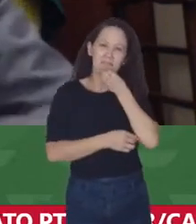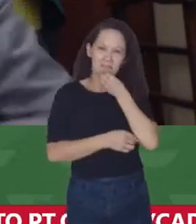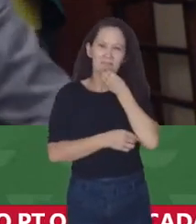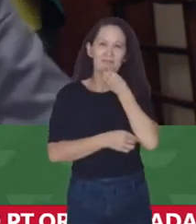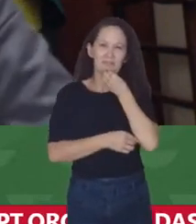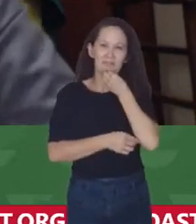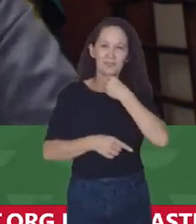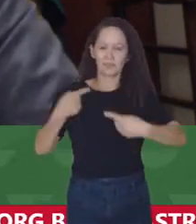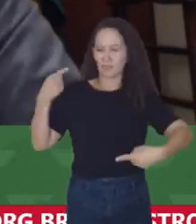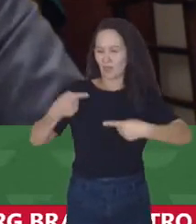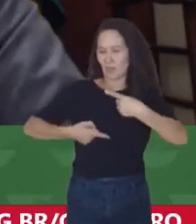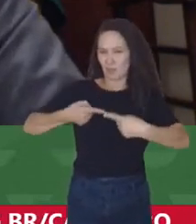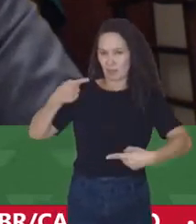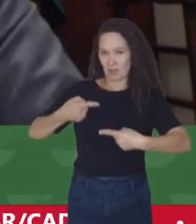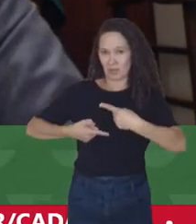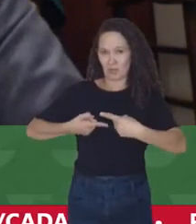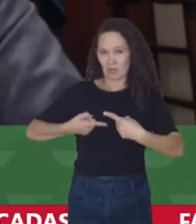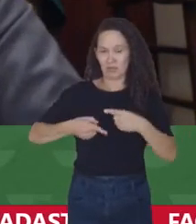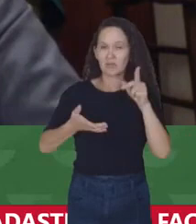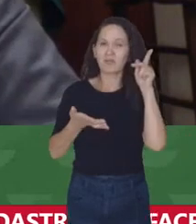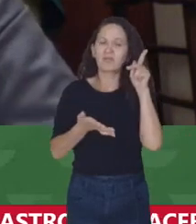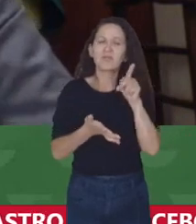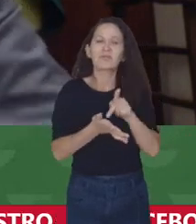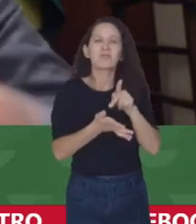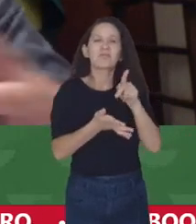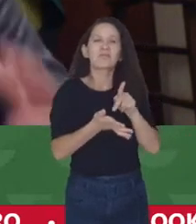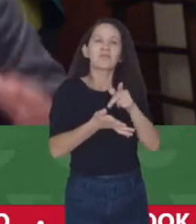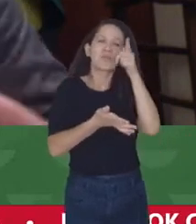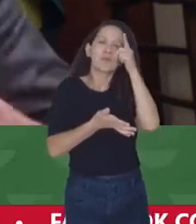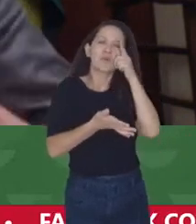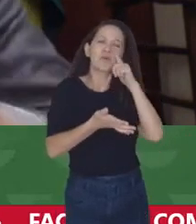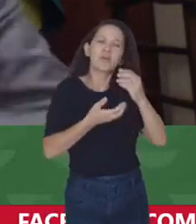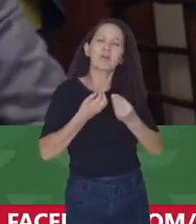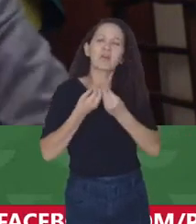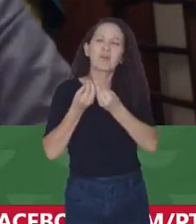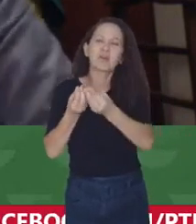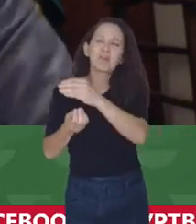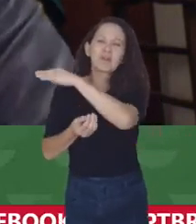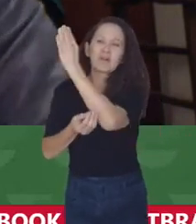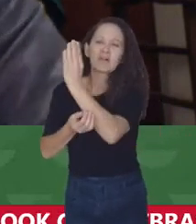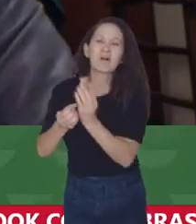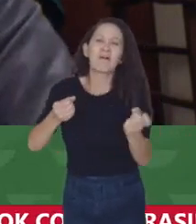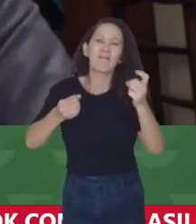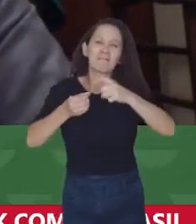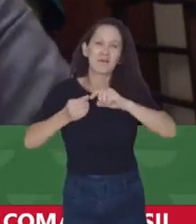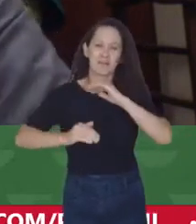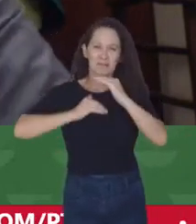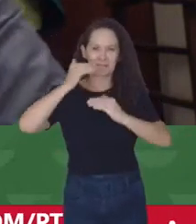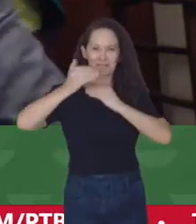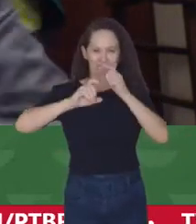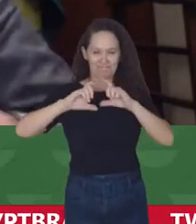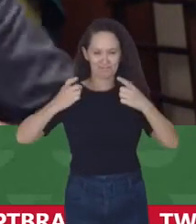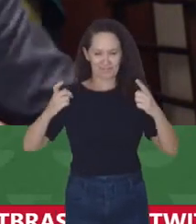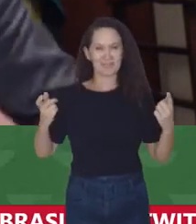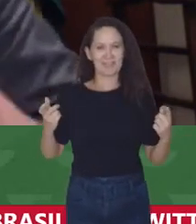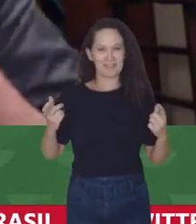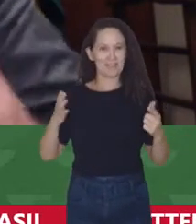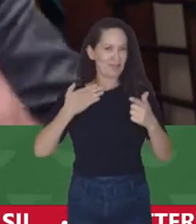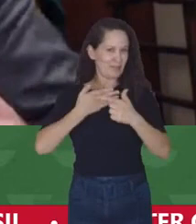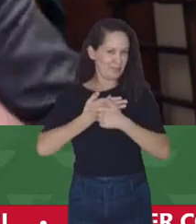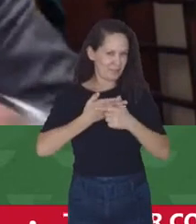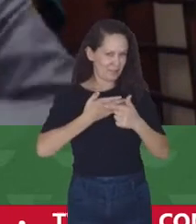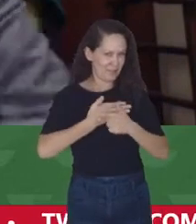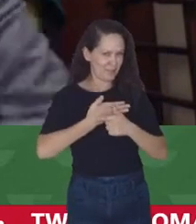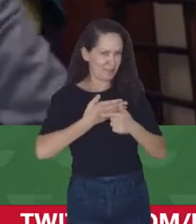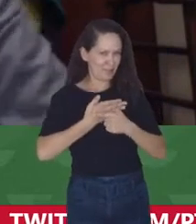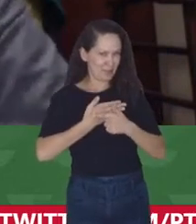De políticas que realmente possa dar ao Brasil uma condição de retomada do crescimento, com aquele papel indutor